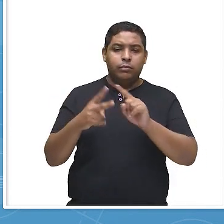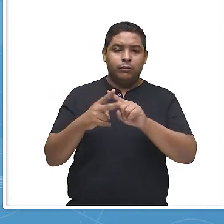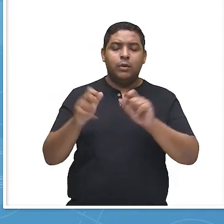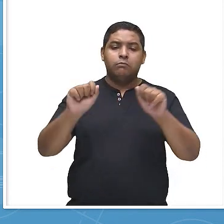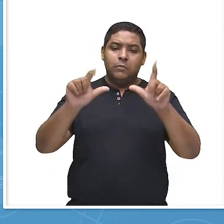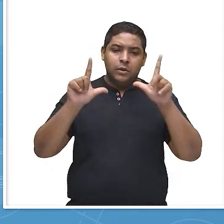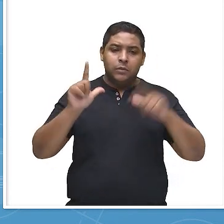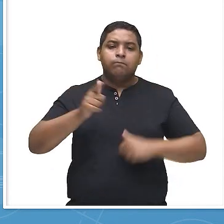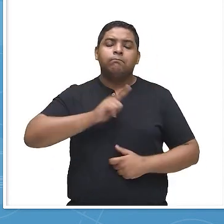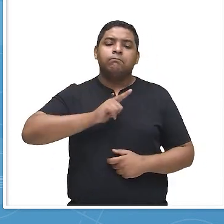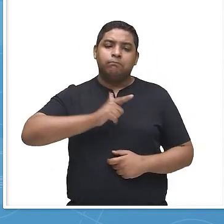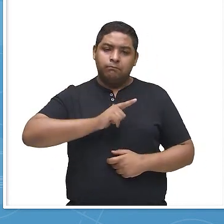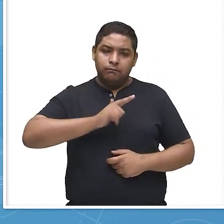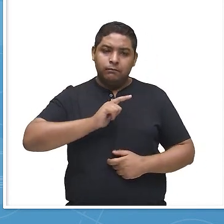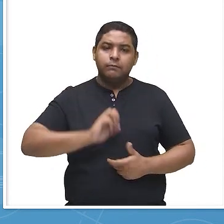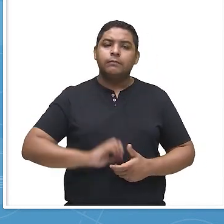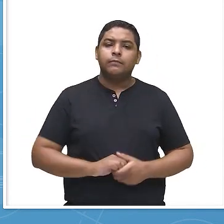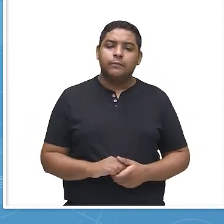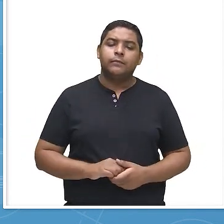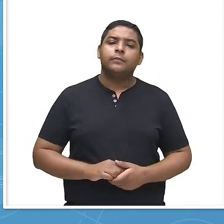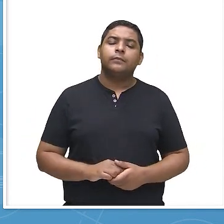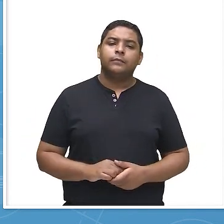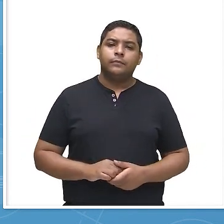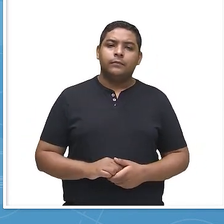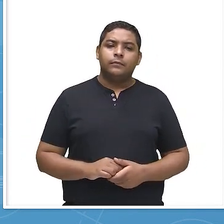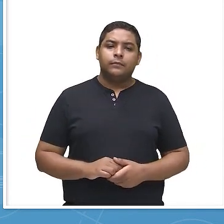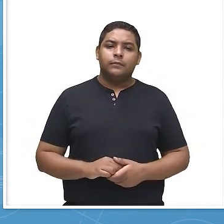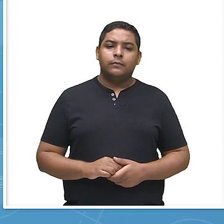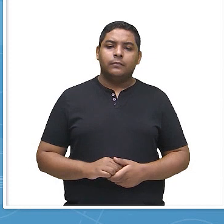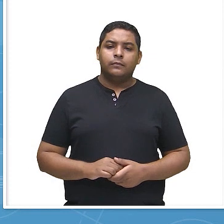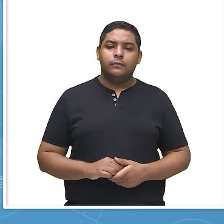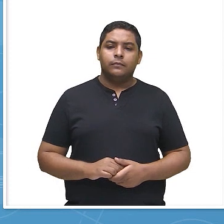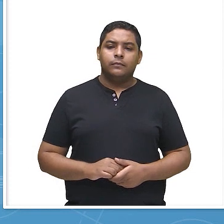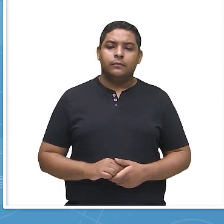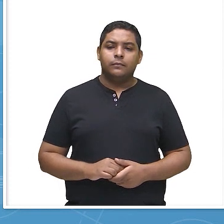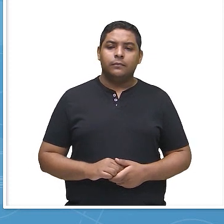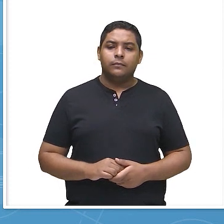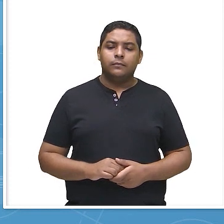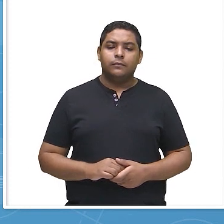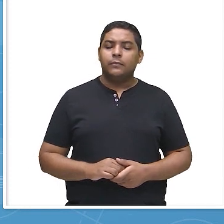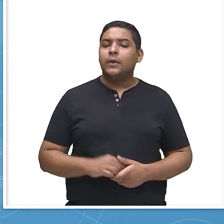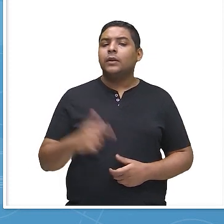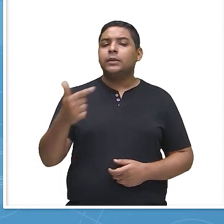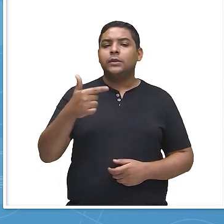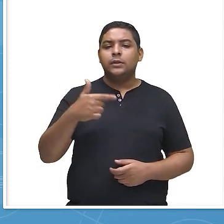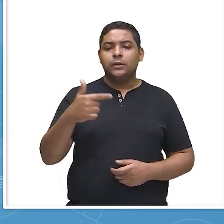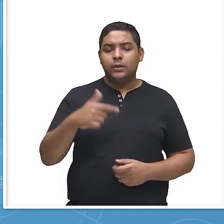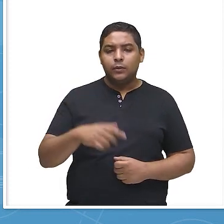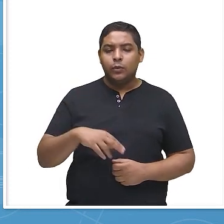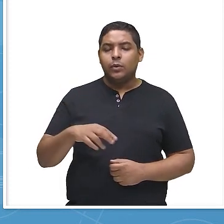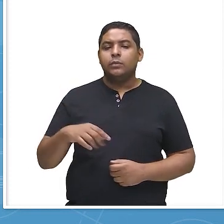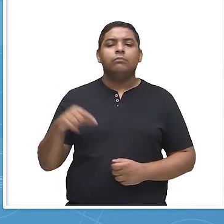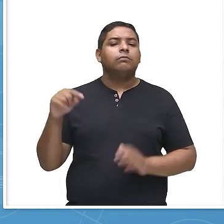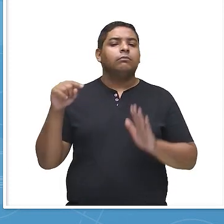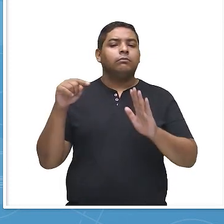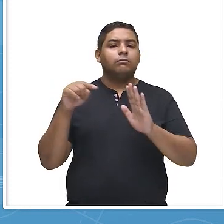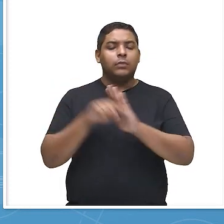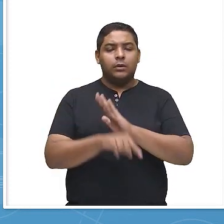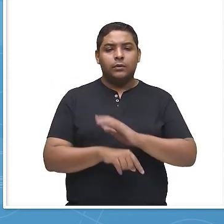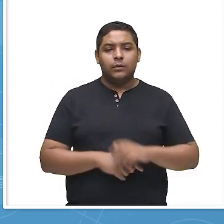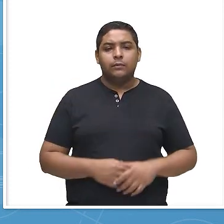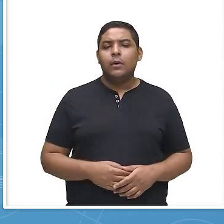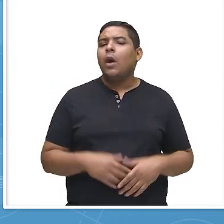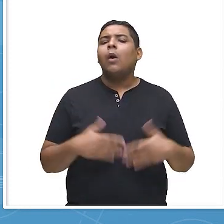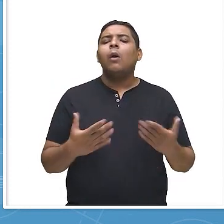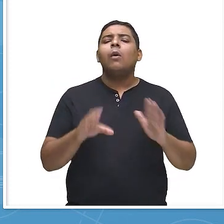Representam aí diversos elementos naturais e culturais de determinado lugar. Vamos à segunda questão? Na segunda questão, qual o conceito de